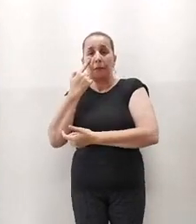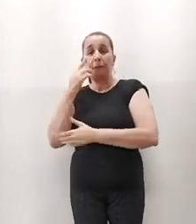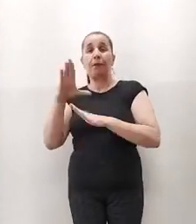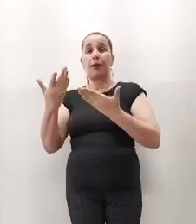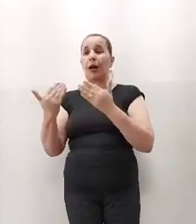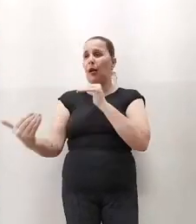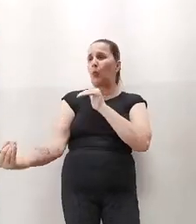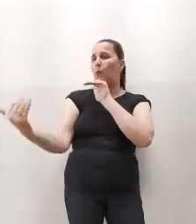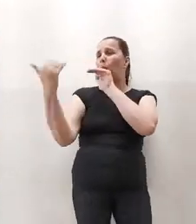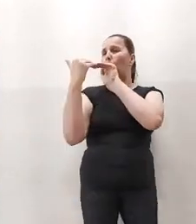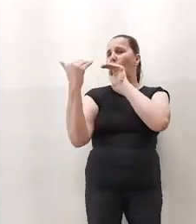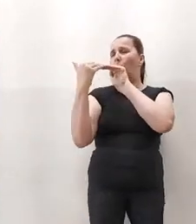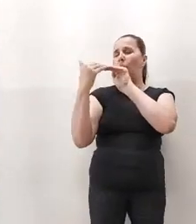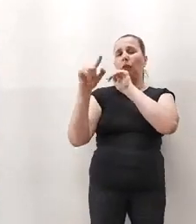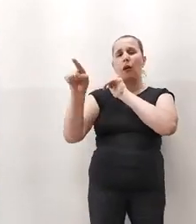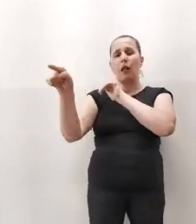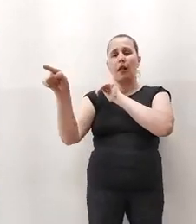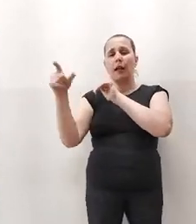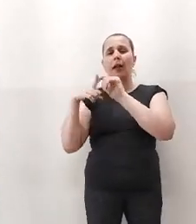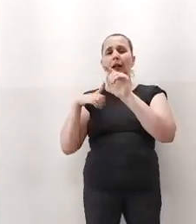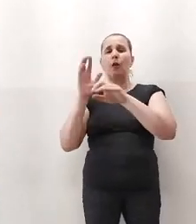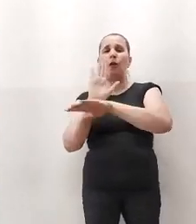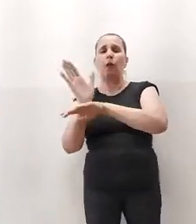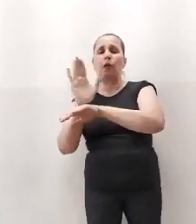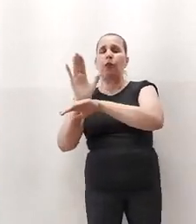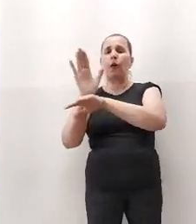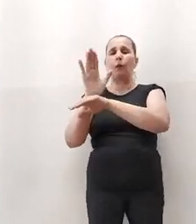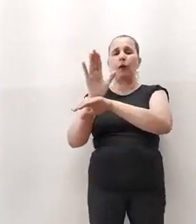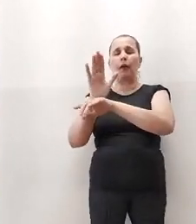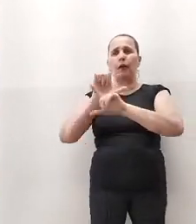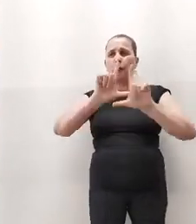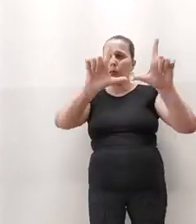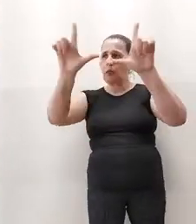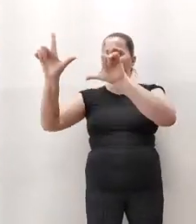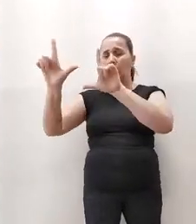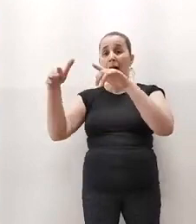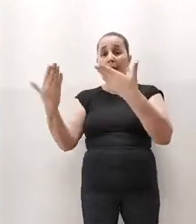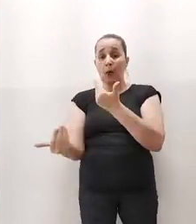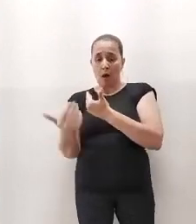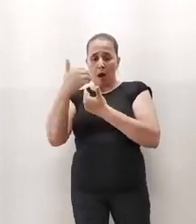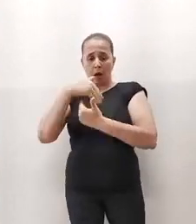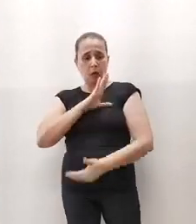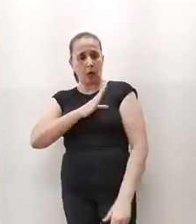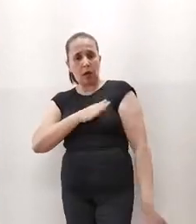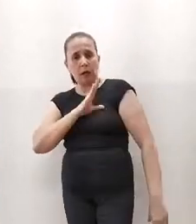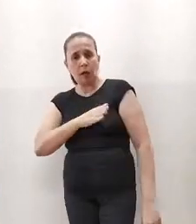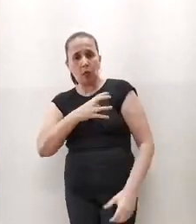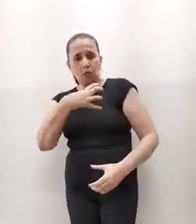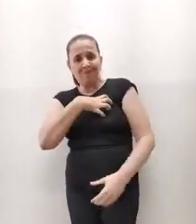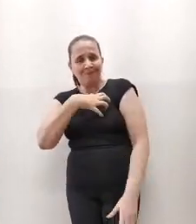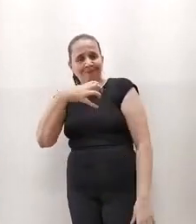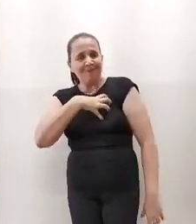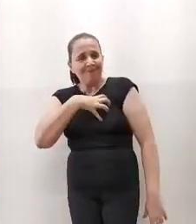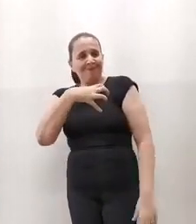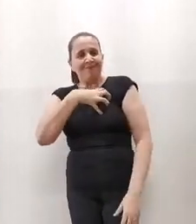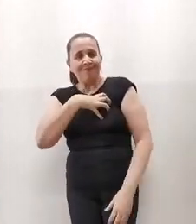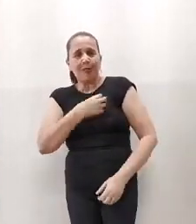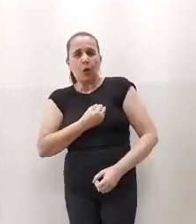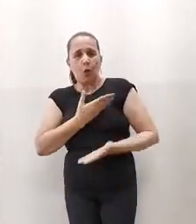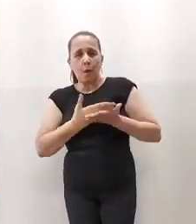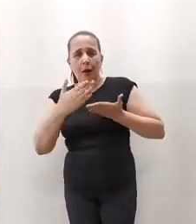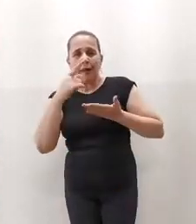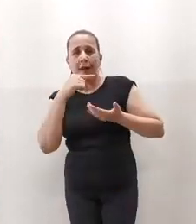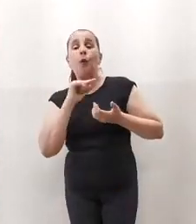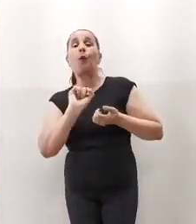se identificam em filmes ou propagandas. E aquilo entra dentro de seus corações de tal forma que começa